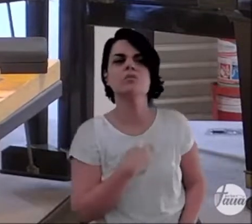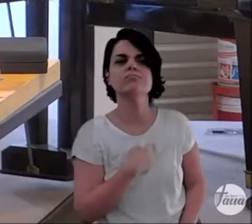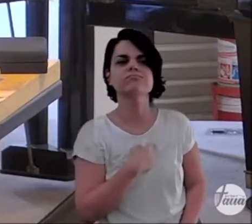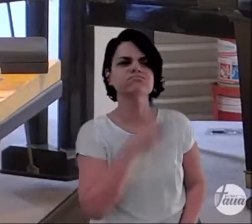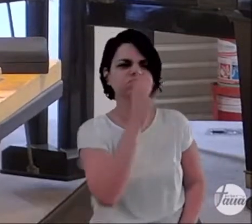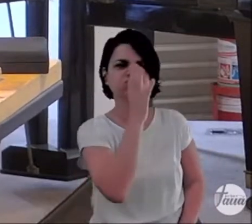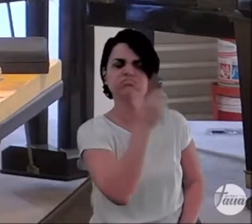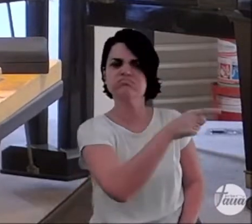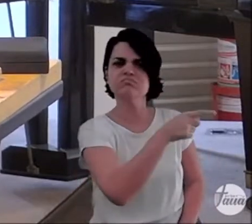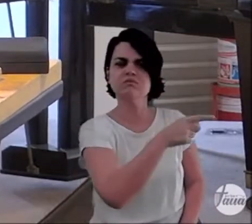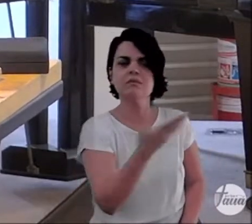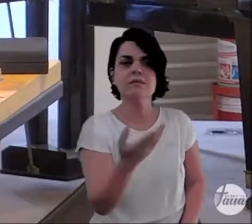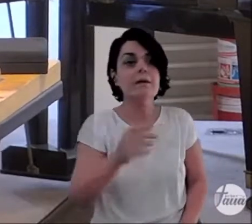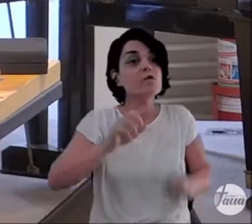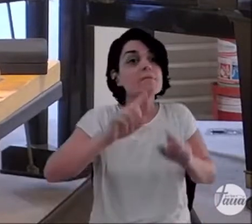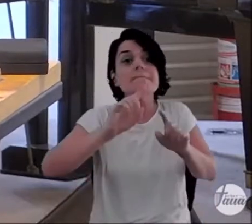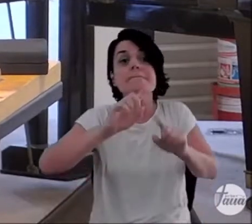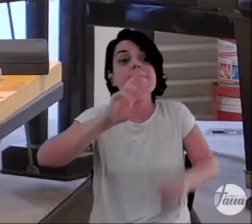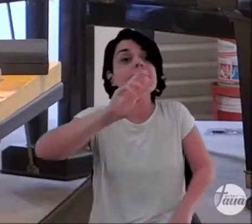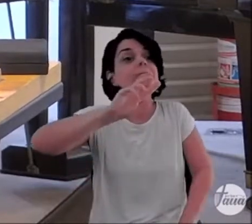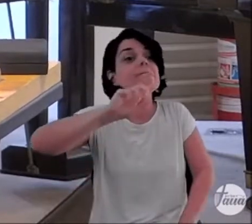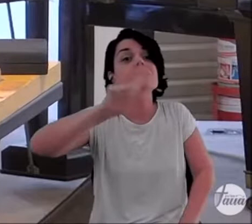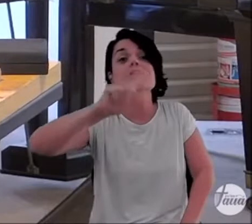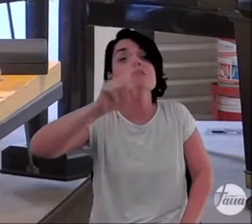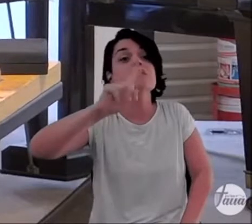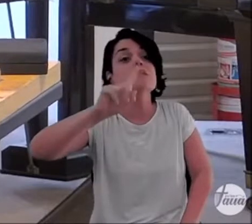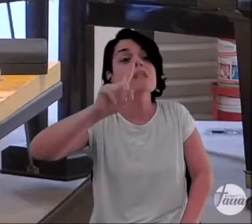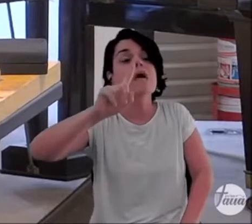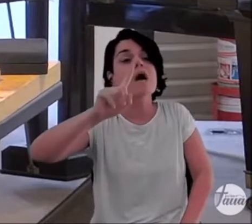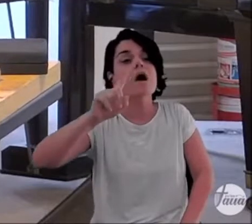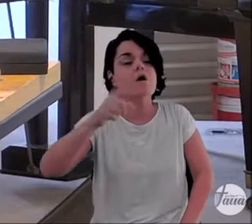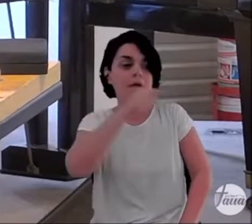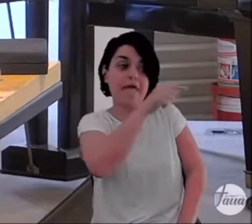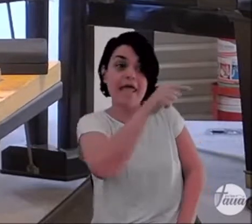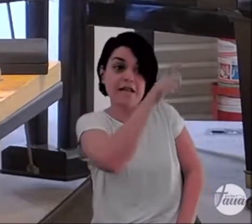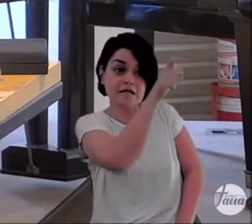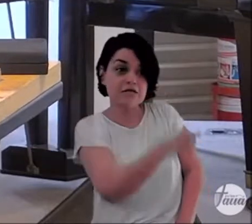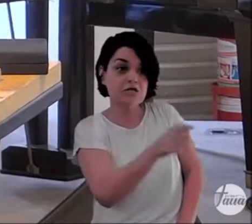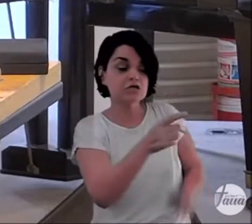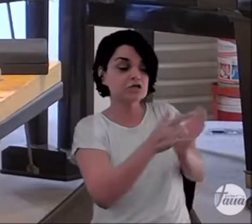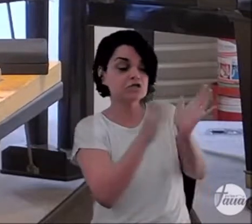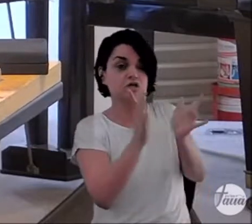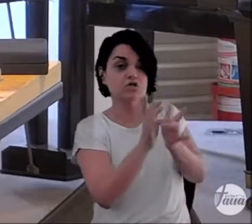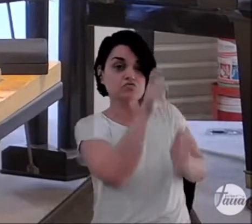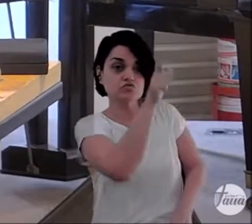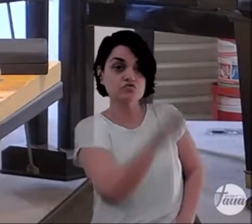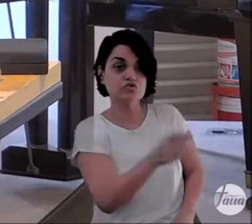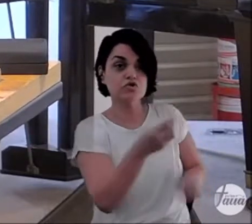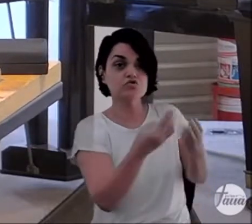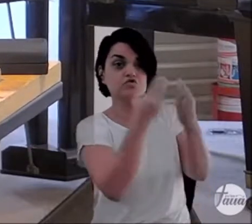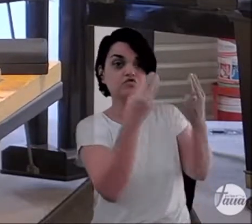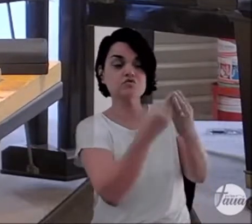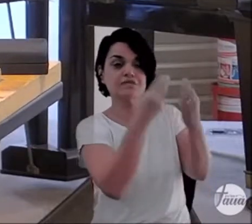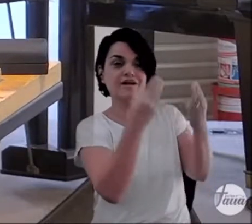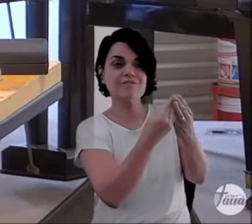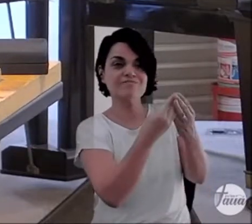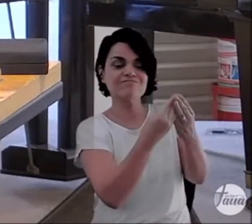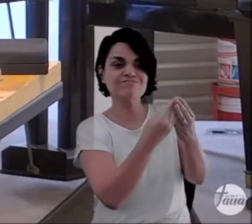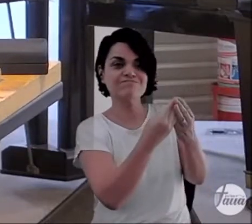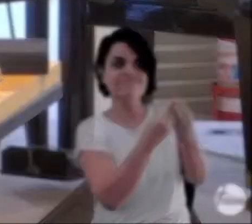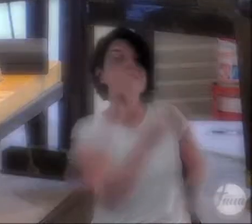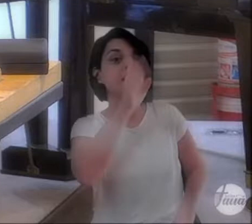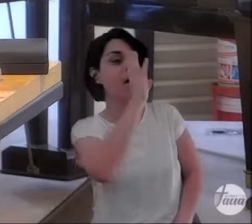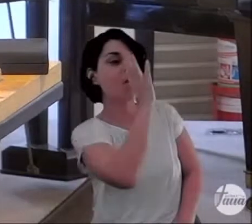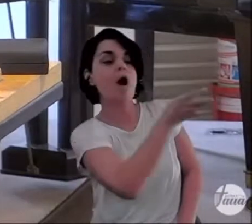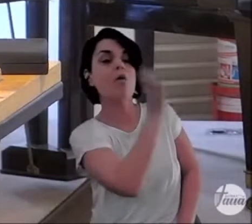Interessante que ele não é acusado como judeu de não entregar o seu dízimo.